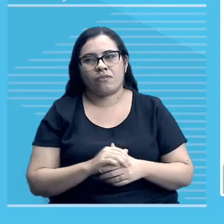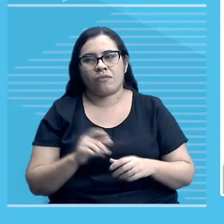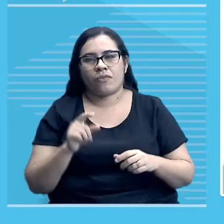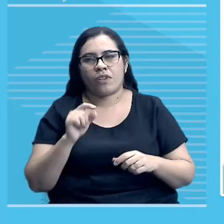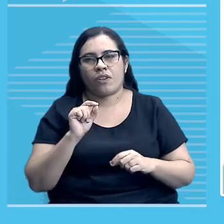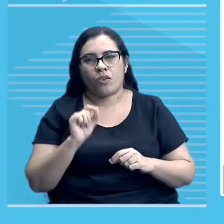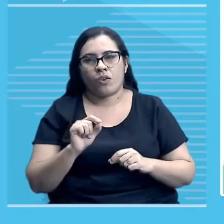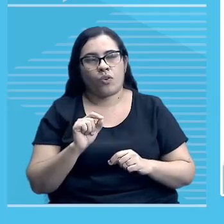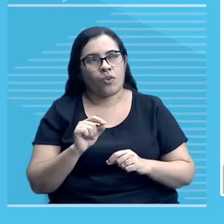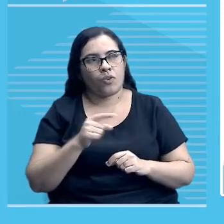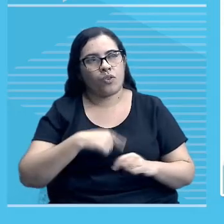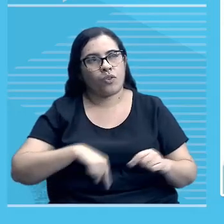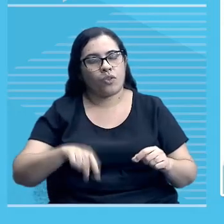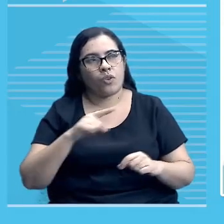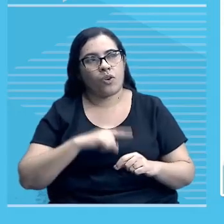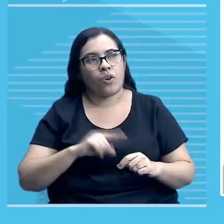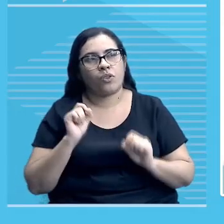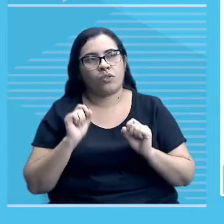aqui ó, não